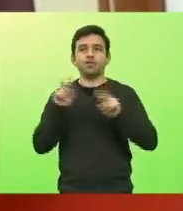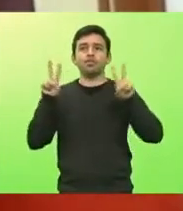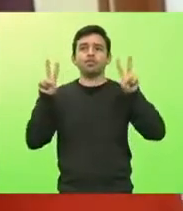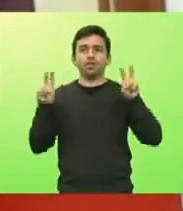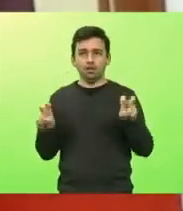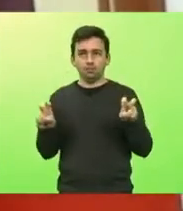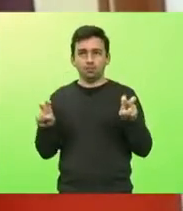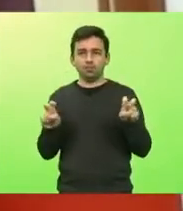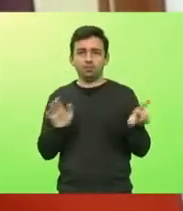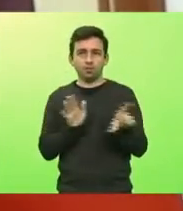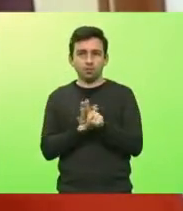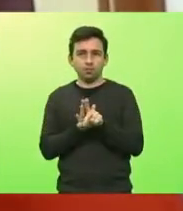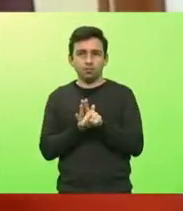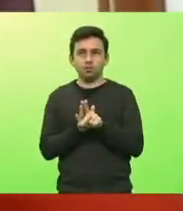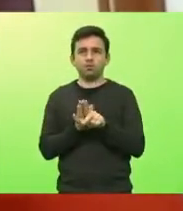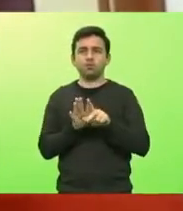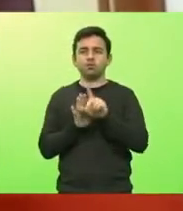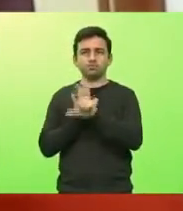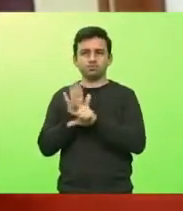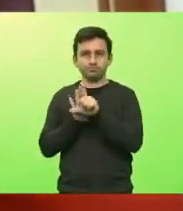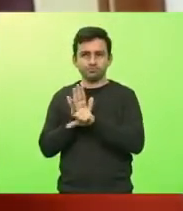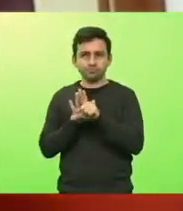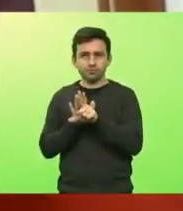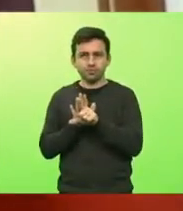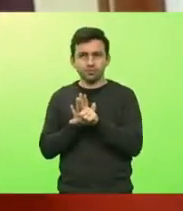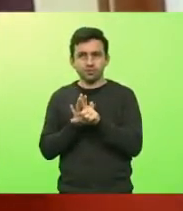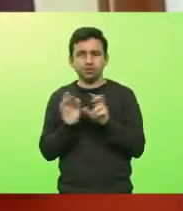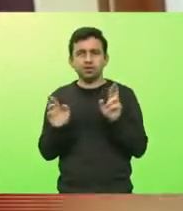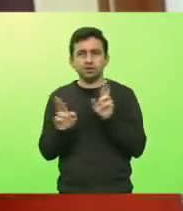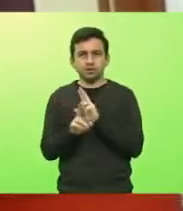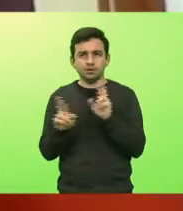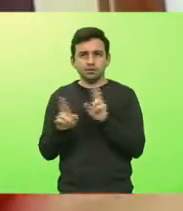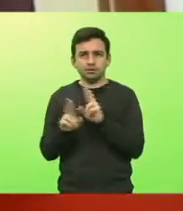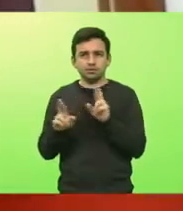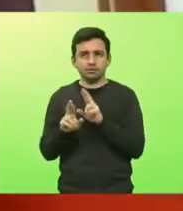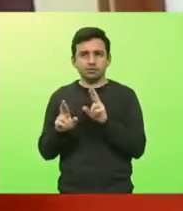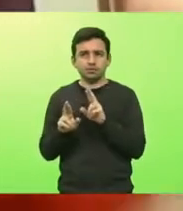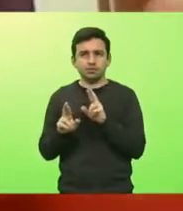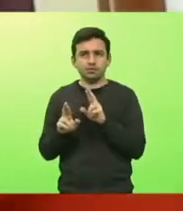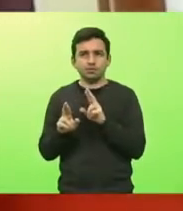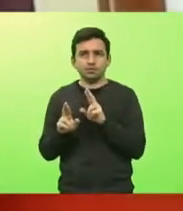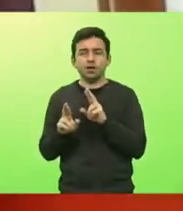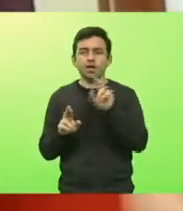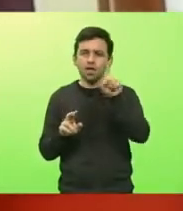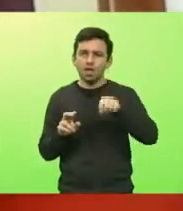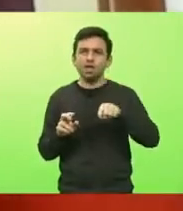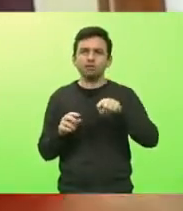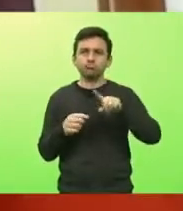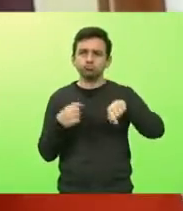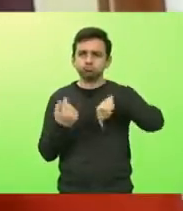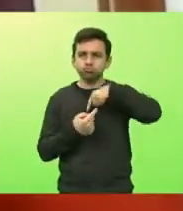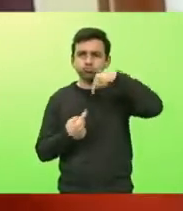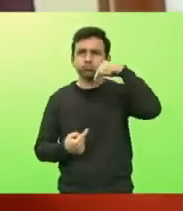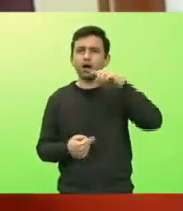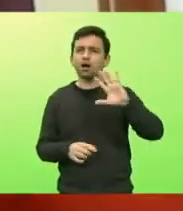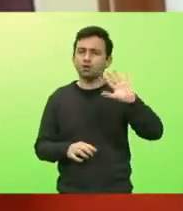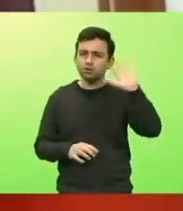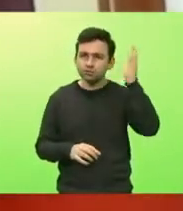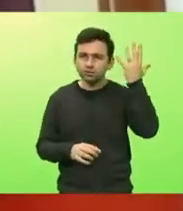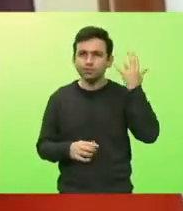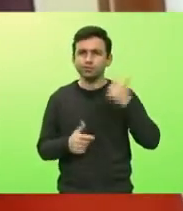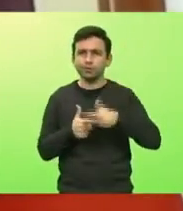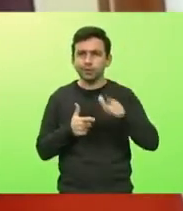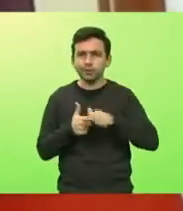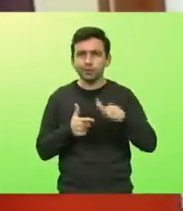legislativa que nós apresentamos em relação aos efeitos do ciclone que atingiu o Estado e tal, essa verdadeira